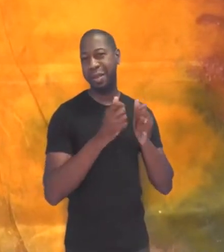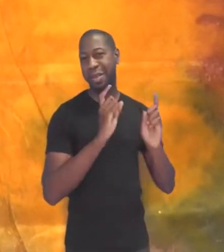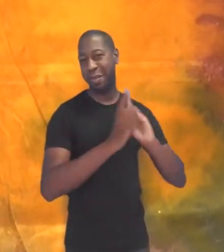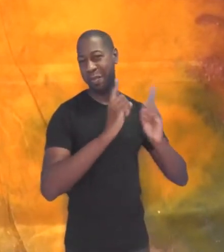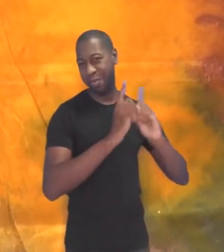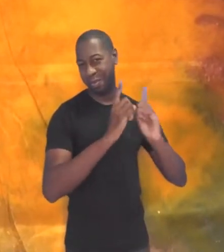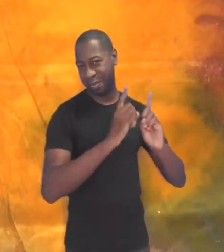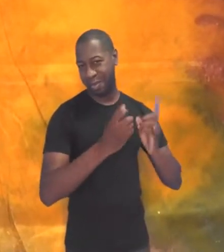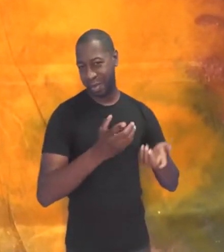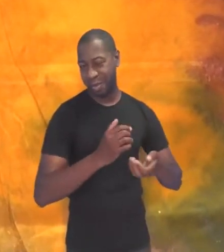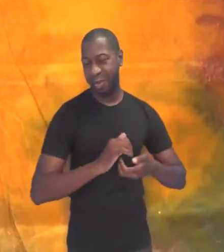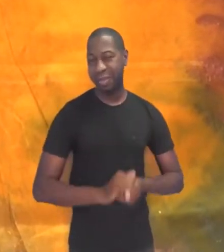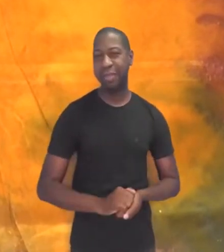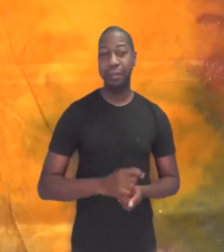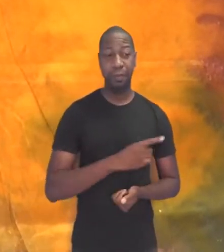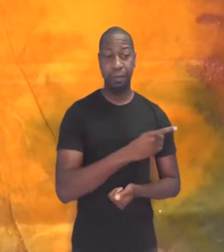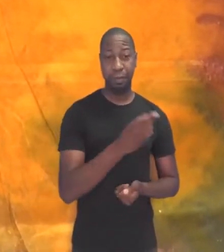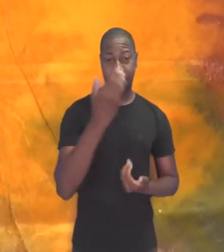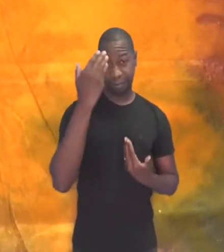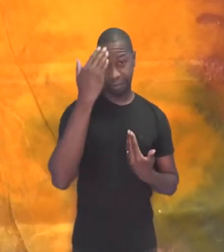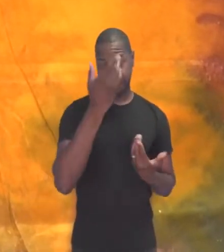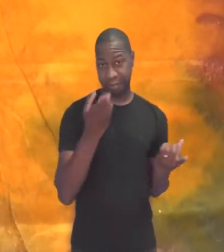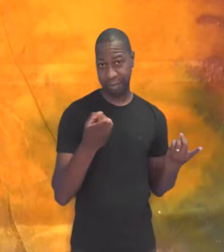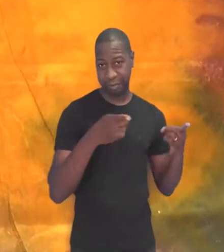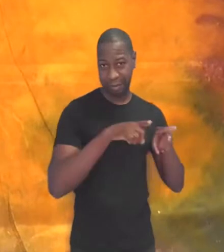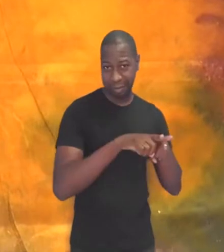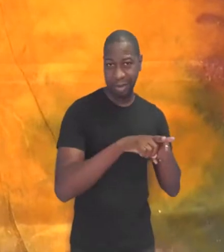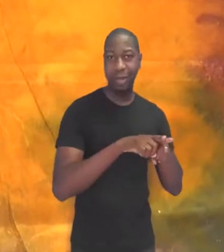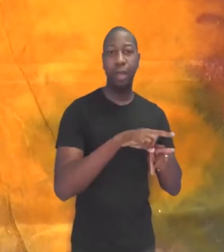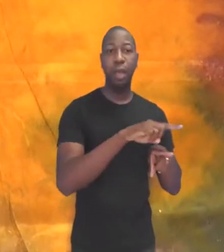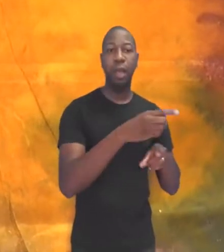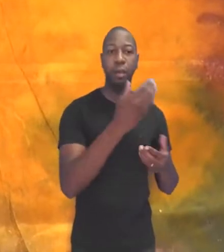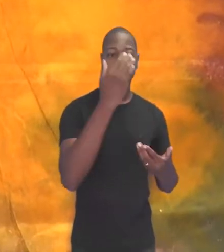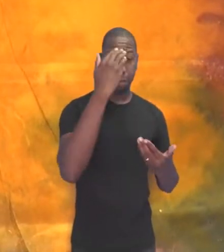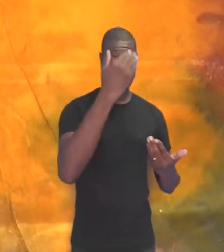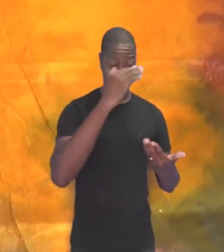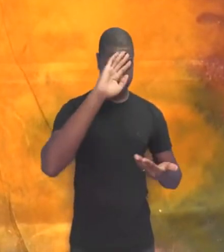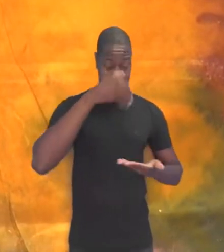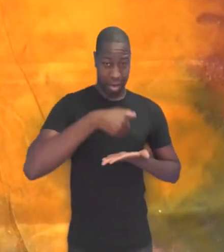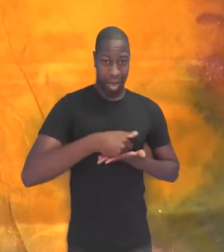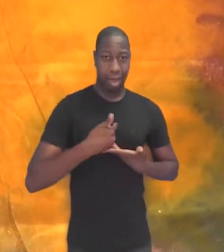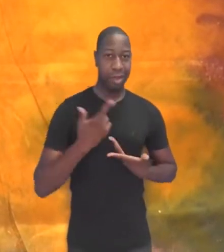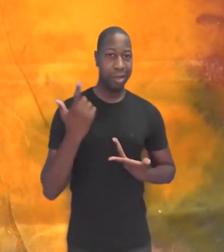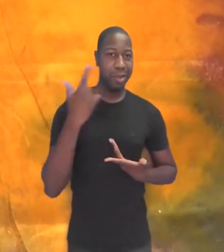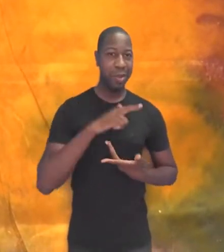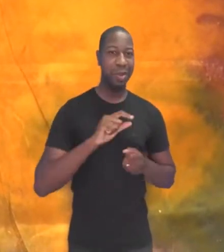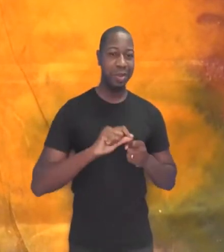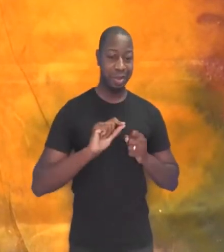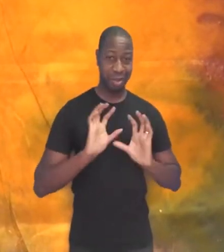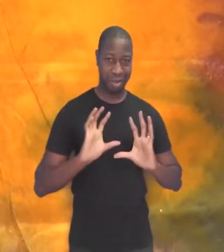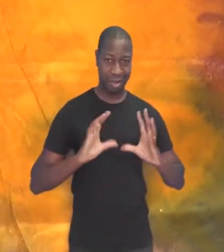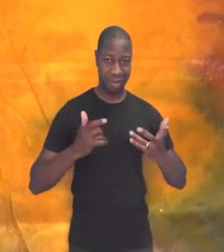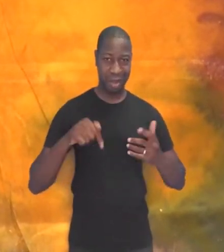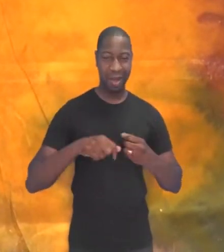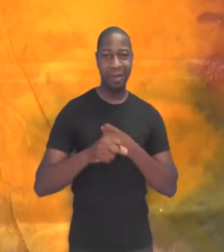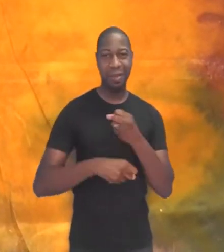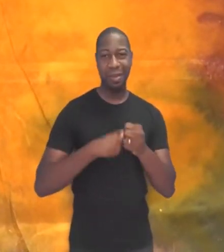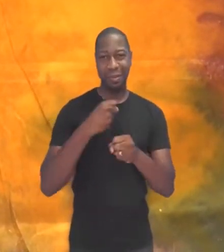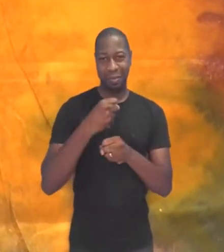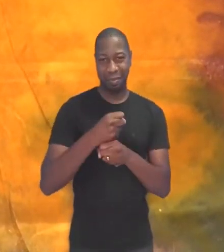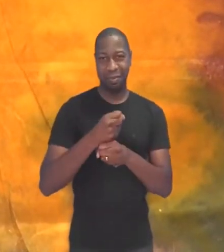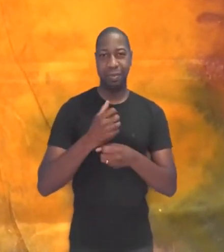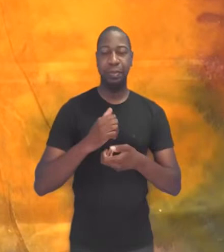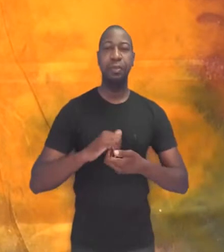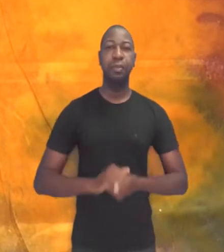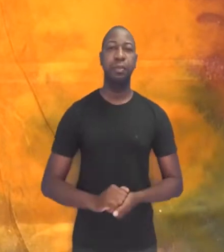não estaria aqui. Então, eu queria agradecer muito por eles terem acreditado na gente e a gente ter conseguido, estar conseguindo realizar esse evento